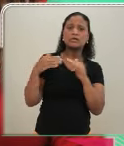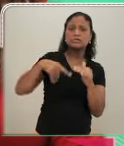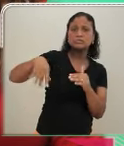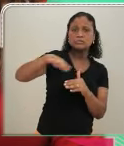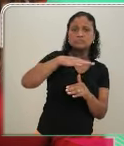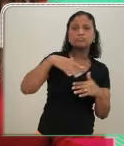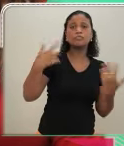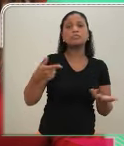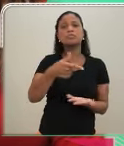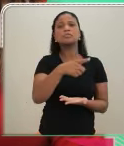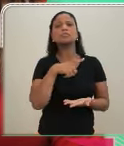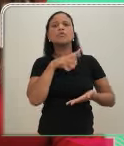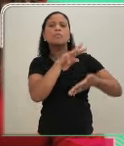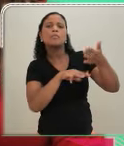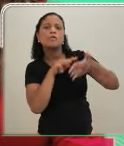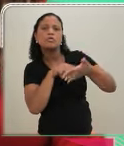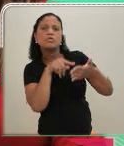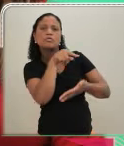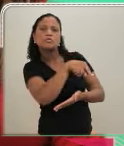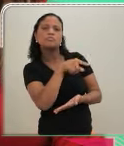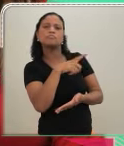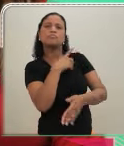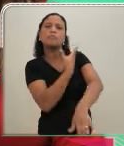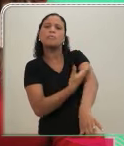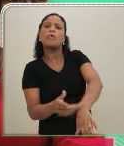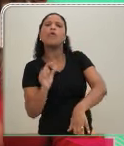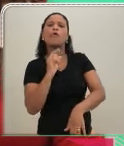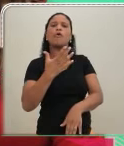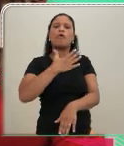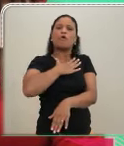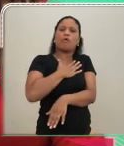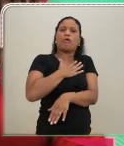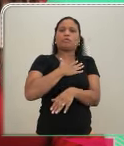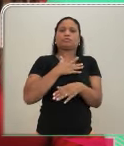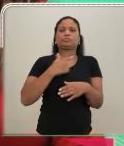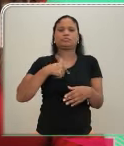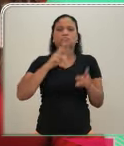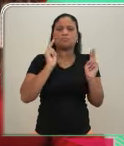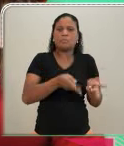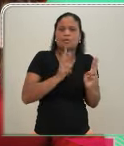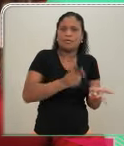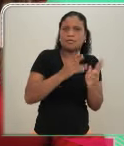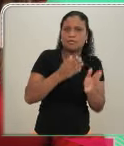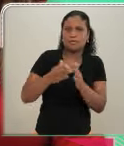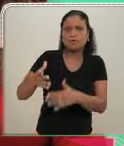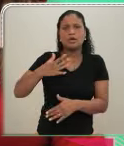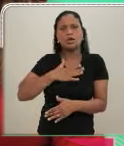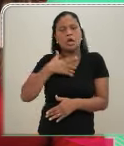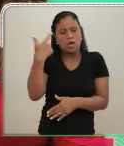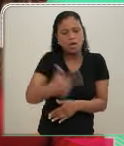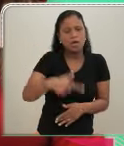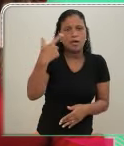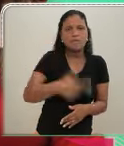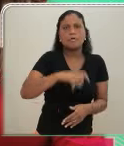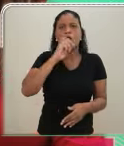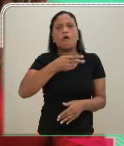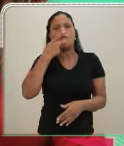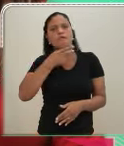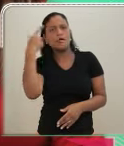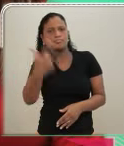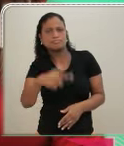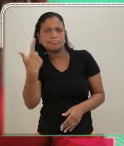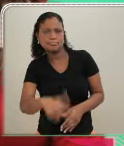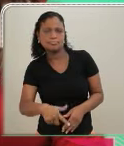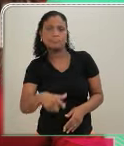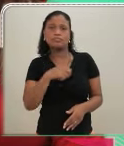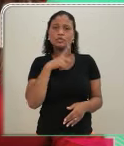uma tendência a ser metódico, ter manias, gostar das coisas na mesma ordem, repetir atividades ou falas. E